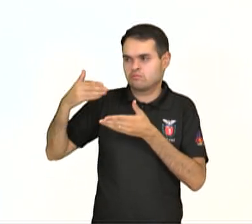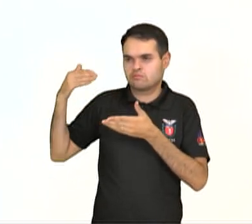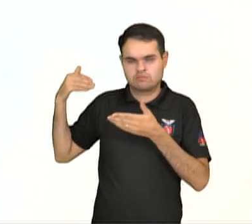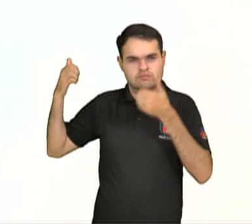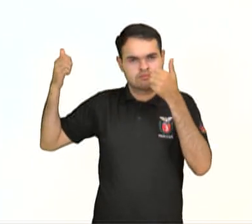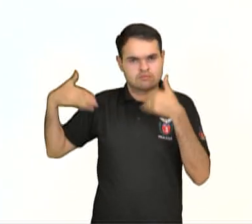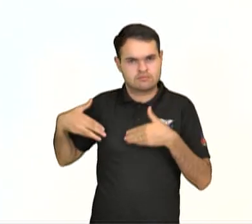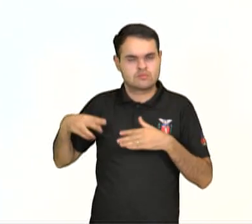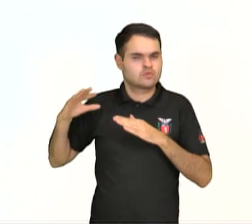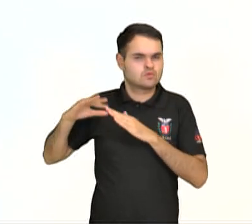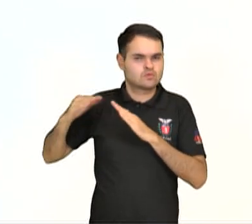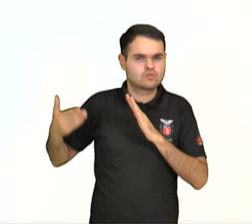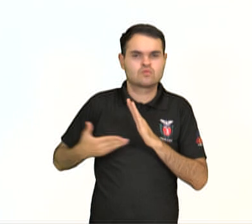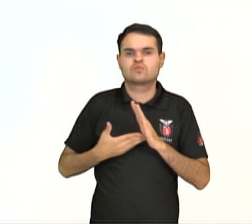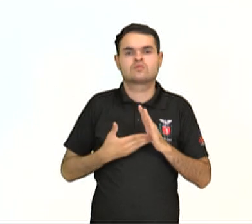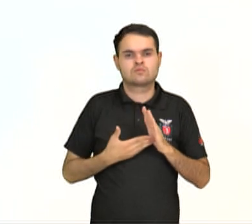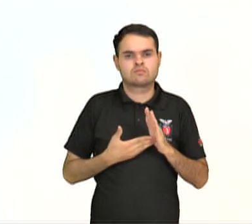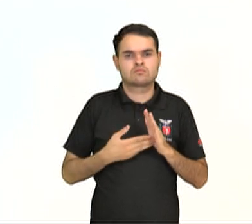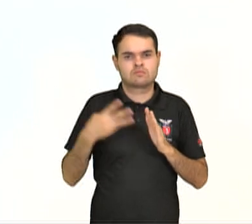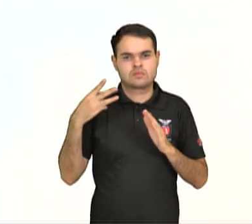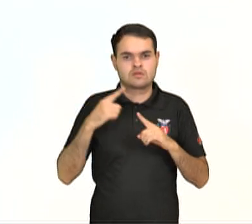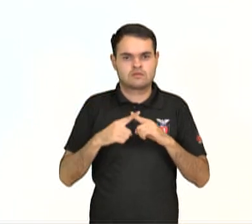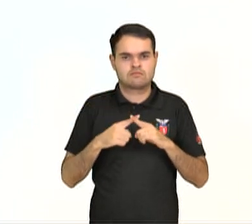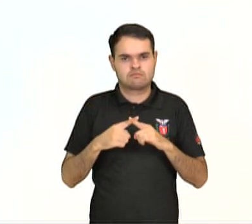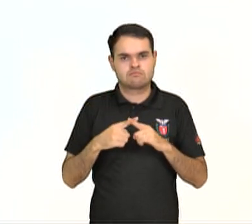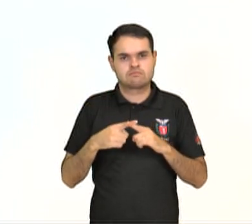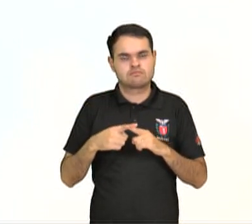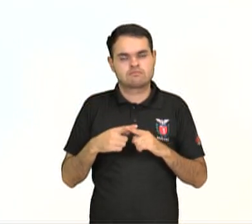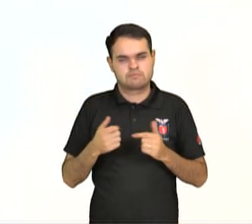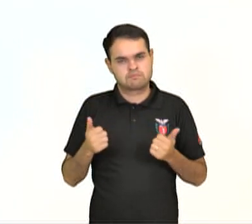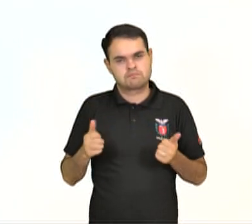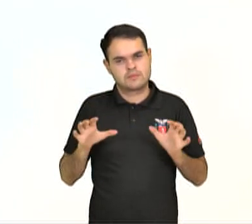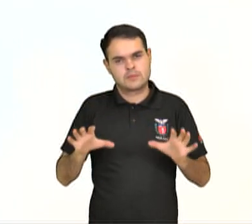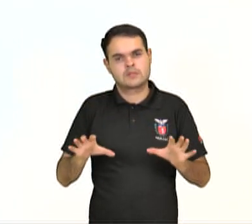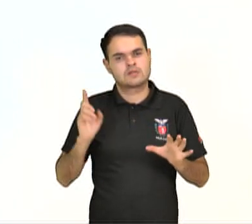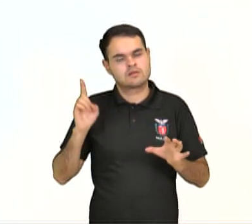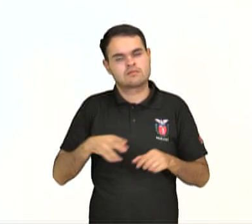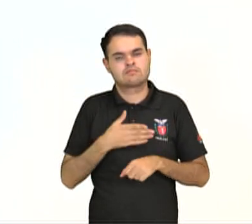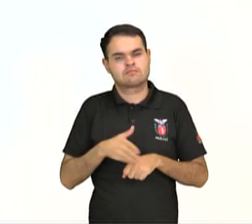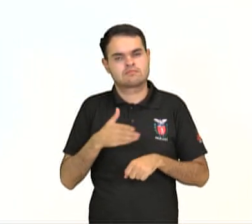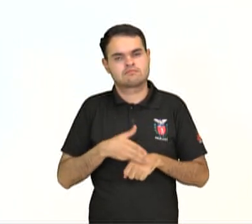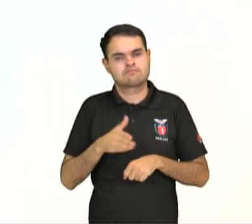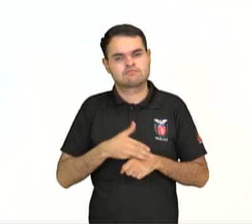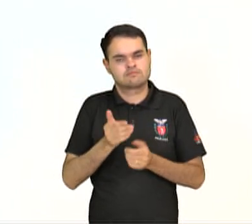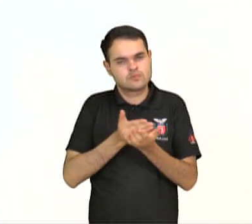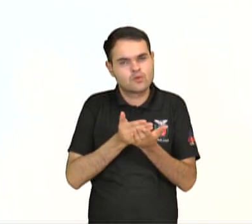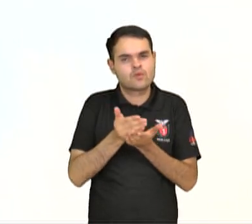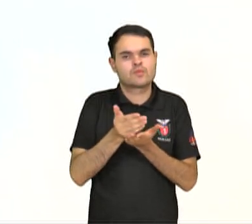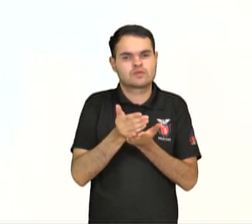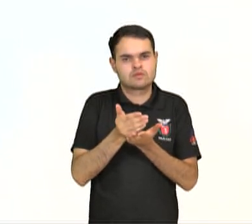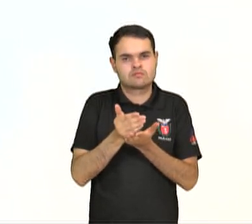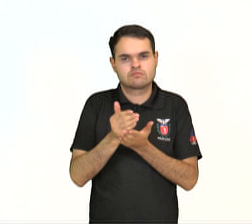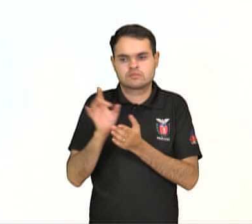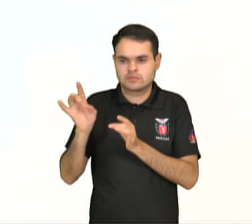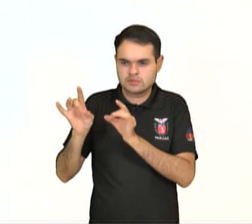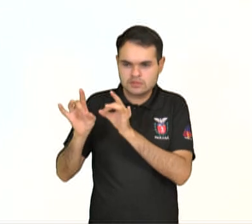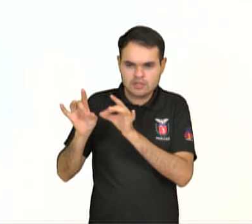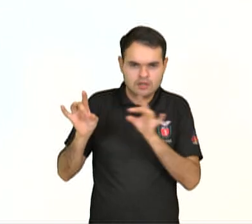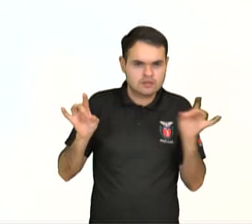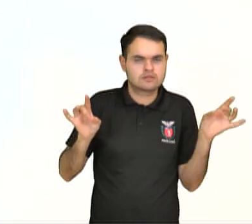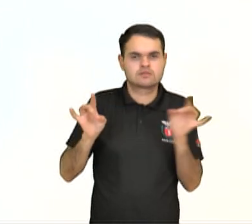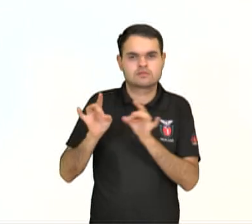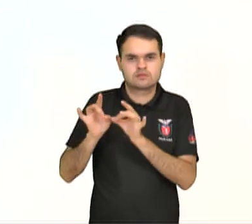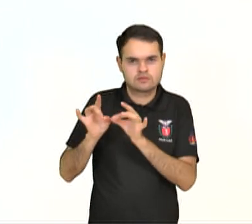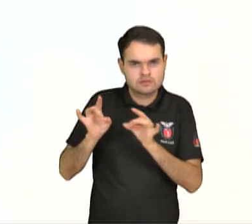flexão, 3 séries de 10, ok? Então esse é para a gente começar uma série aí, né,